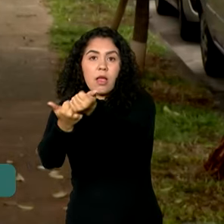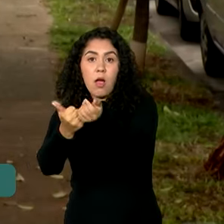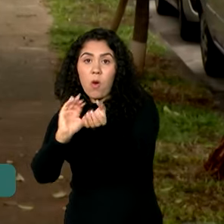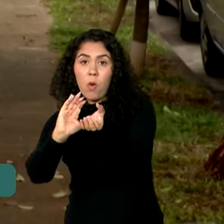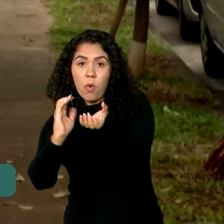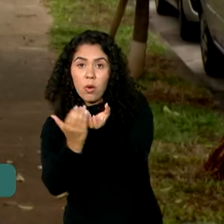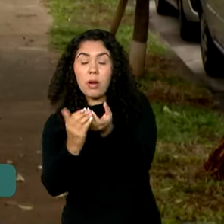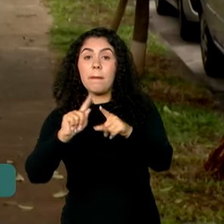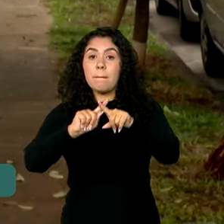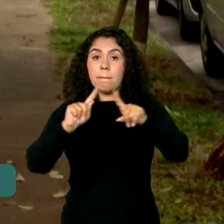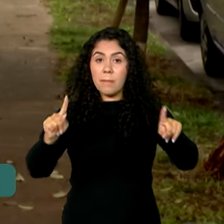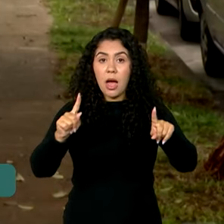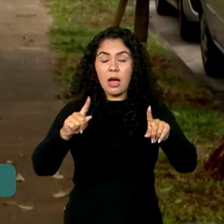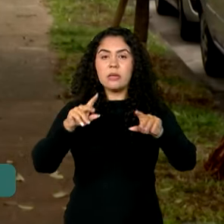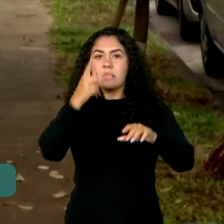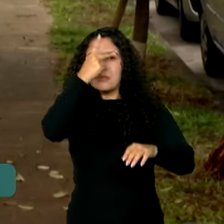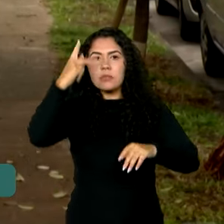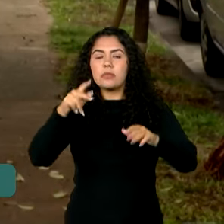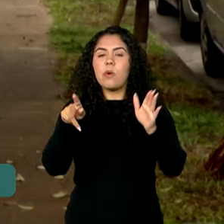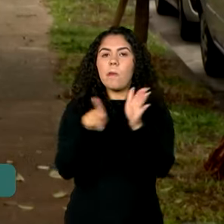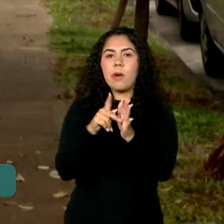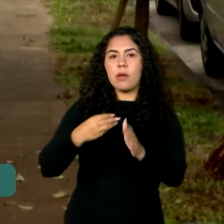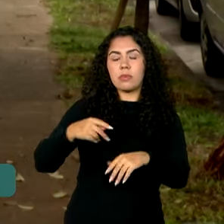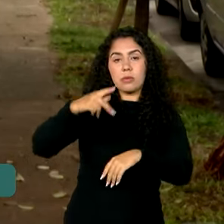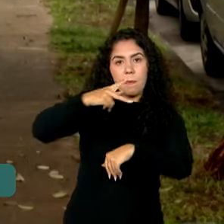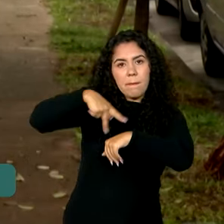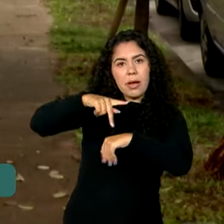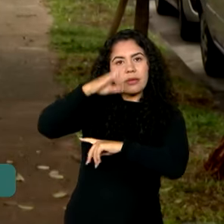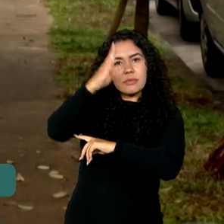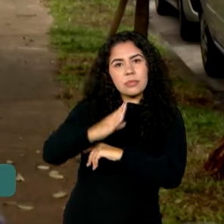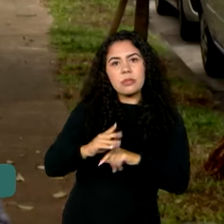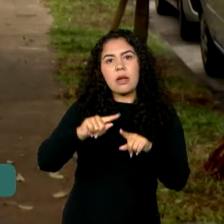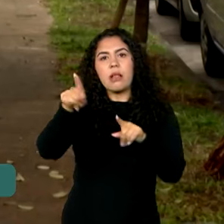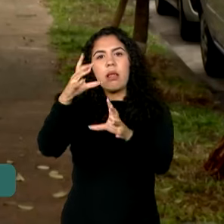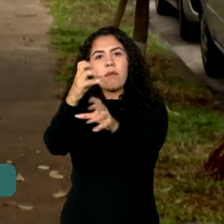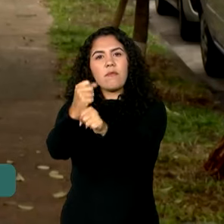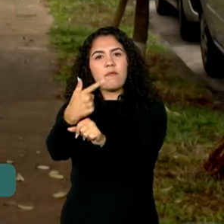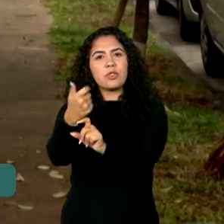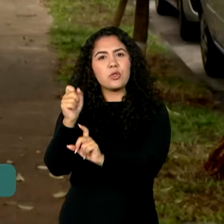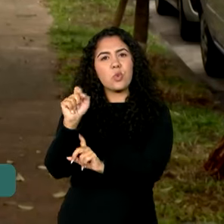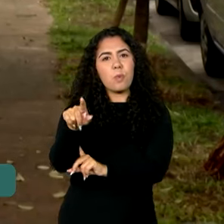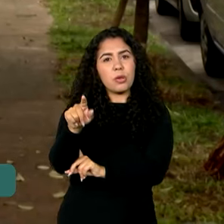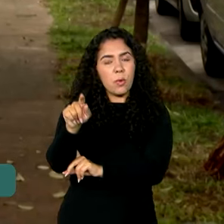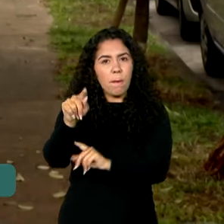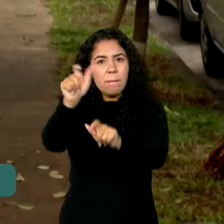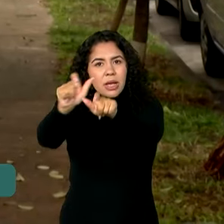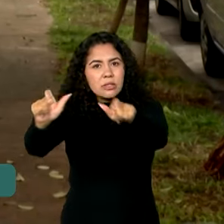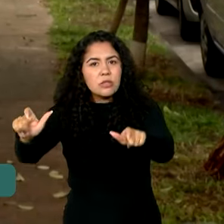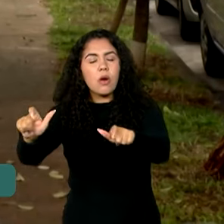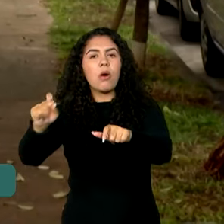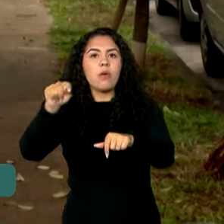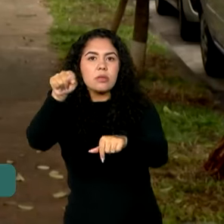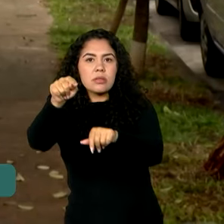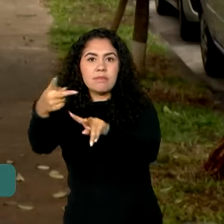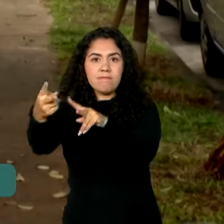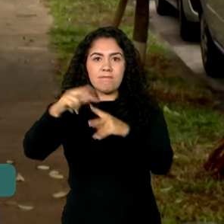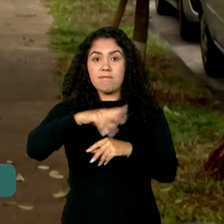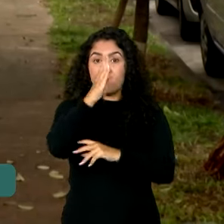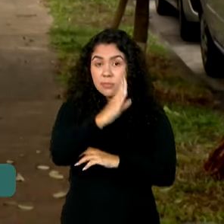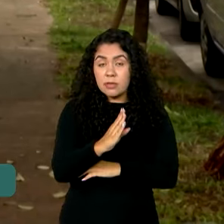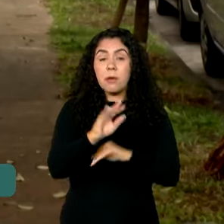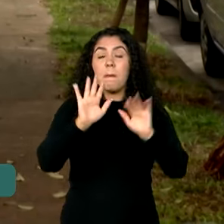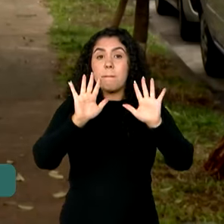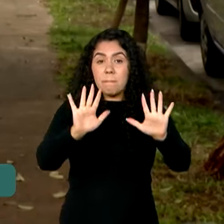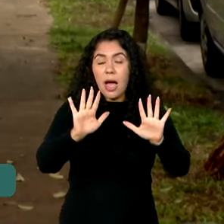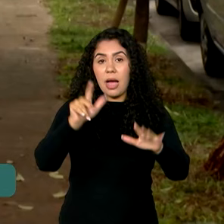A comunidade brasileira no Líbano é formada por cerca de 21 mil pessoas e é a maior entre os países da região.